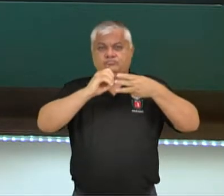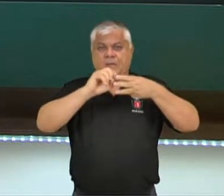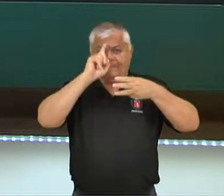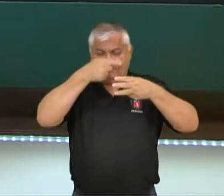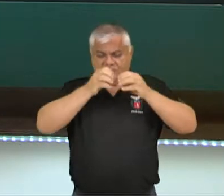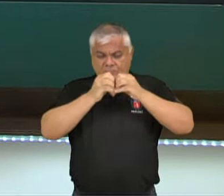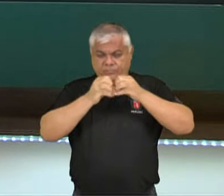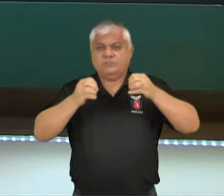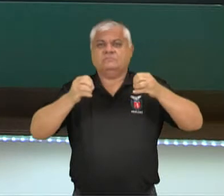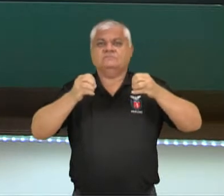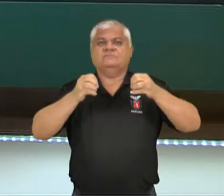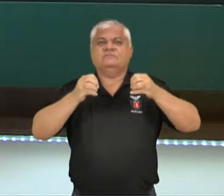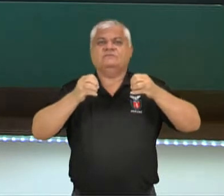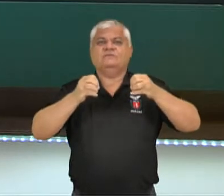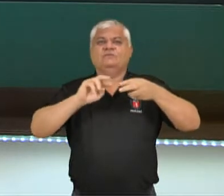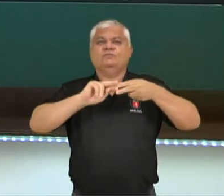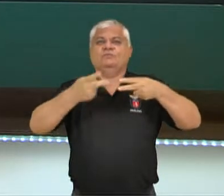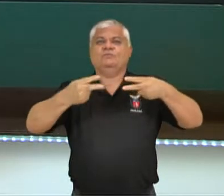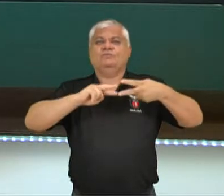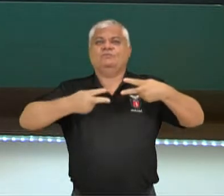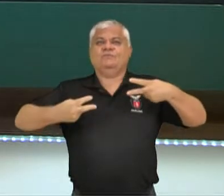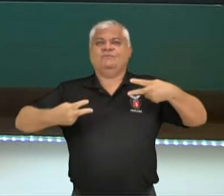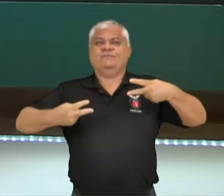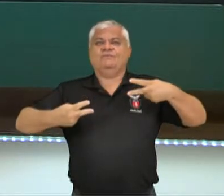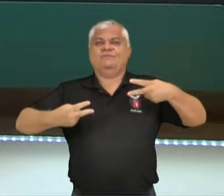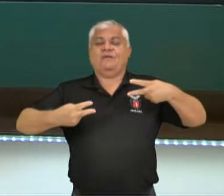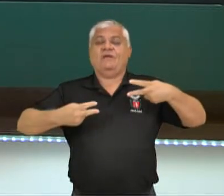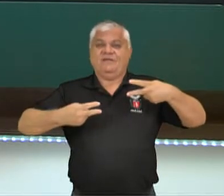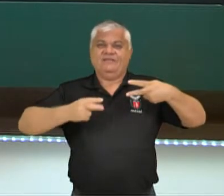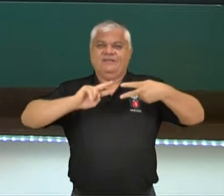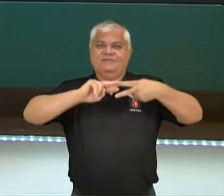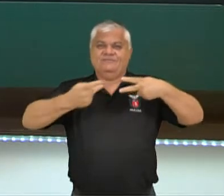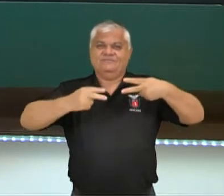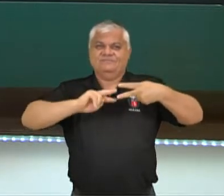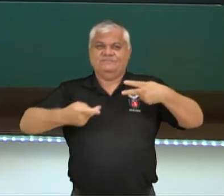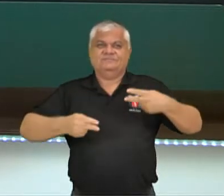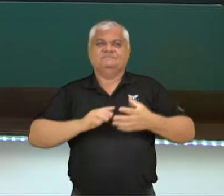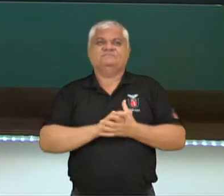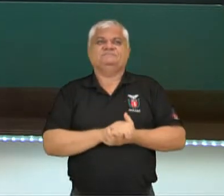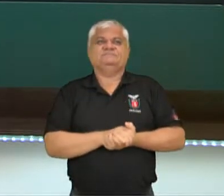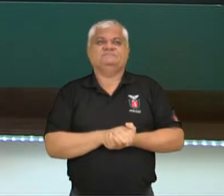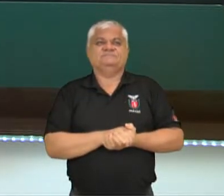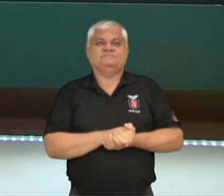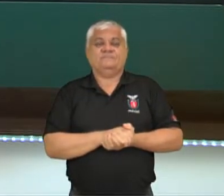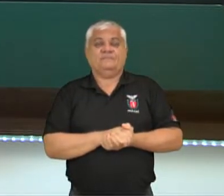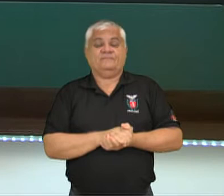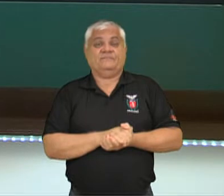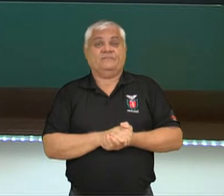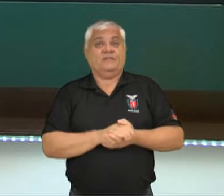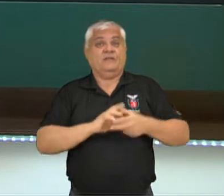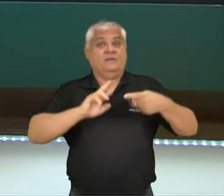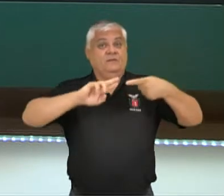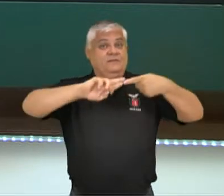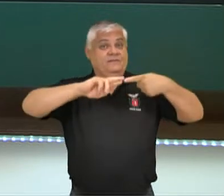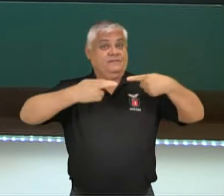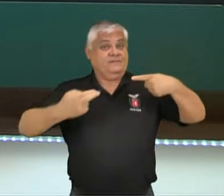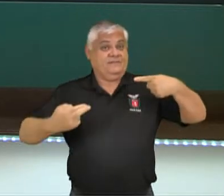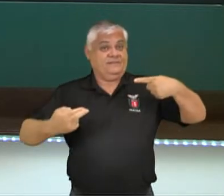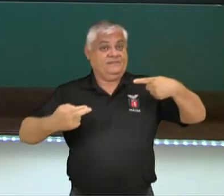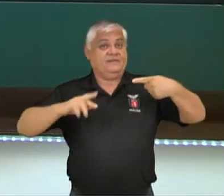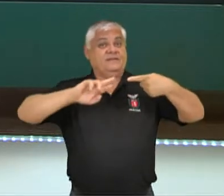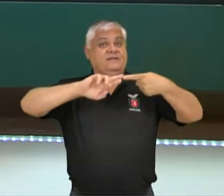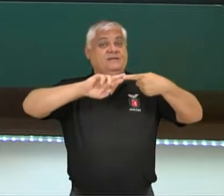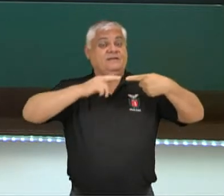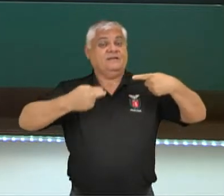importante que ocorre, duplicação ou replicação do material genético. A transcrição, ela